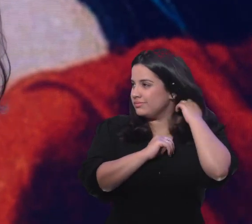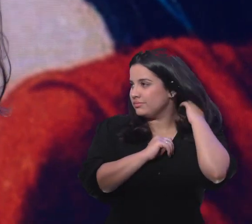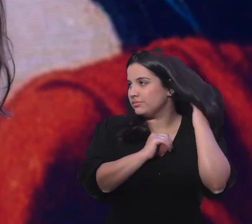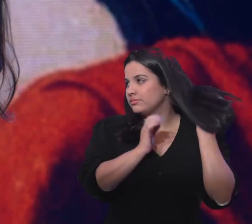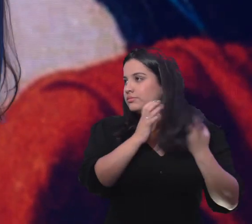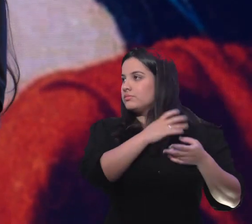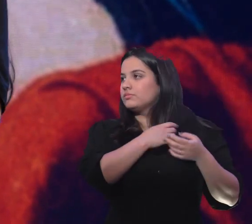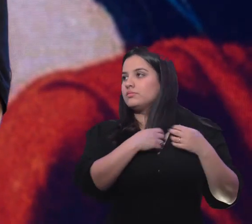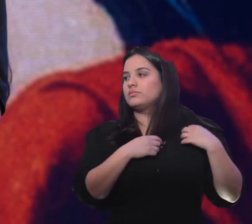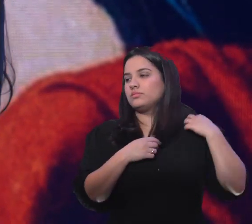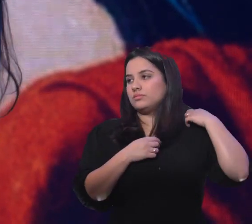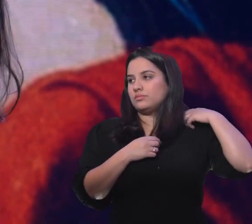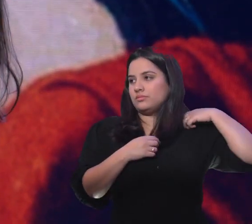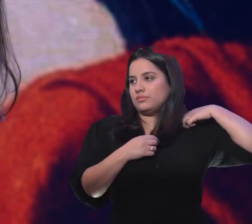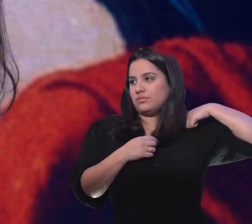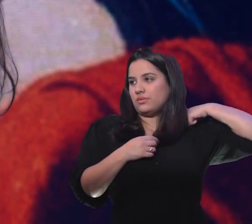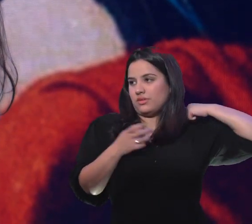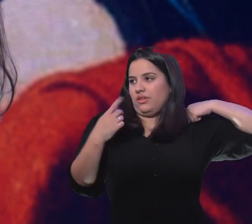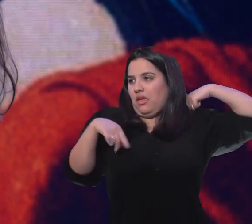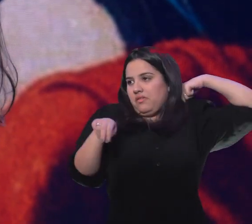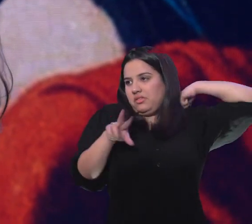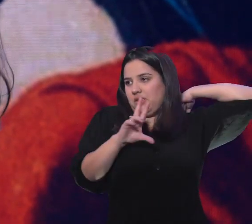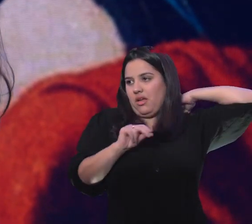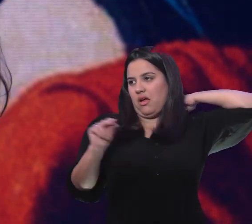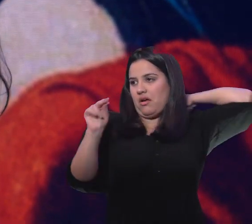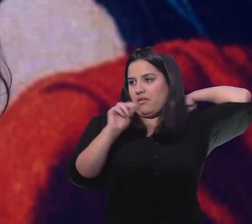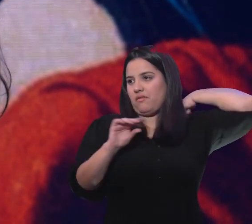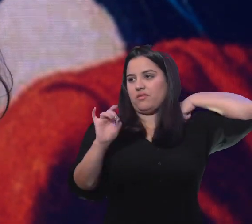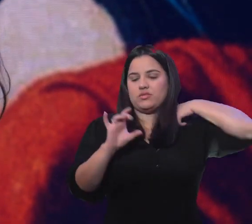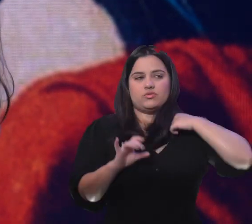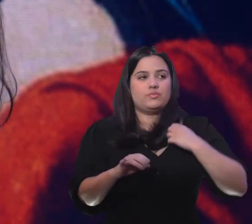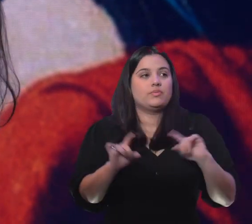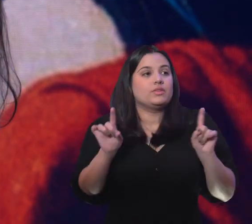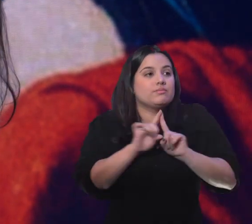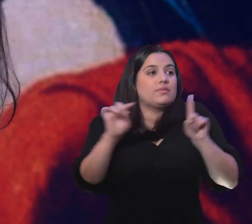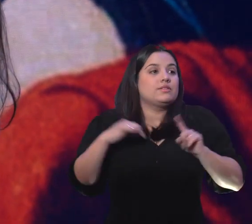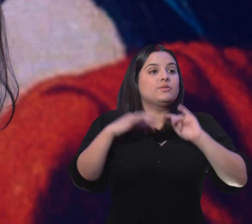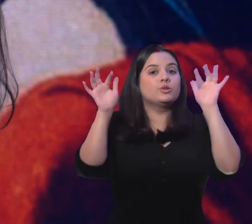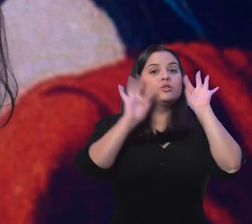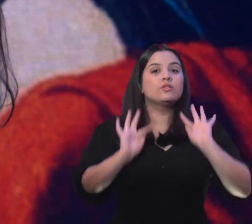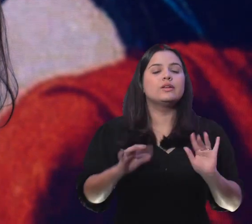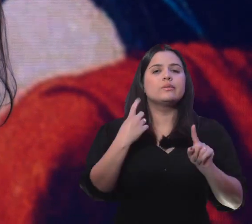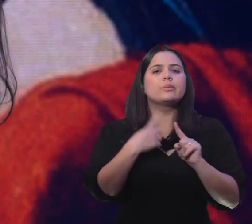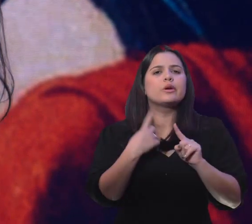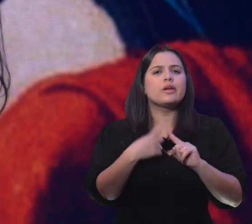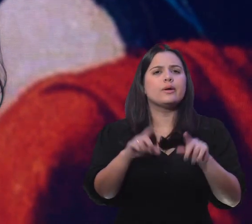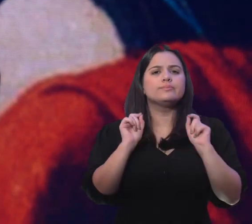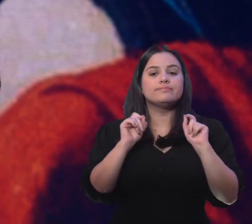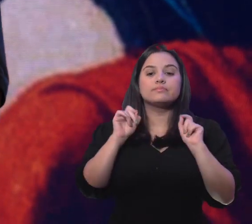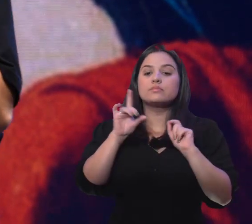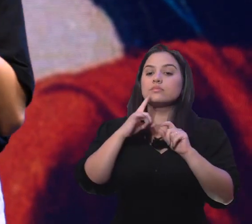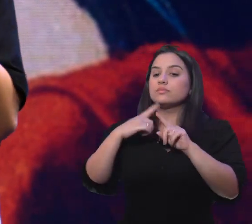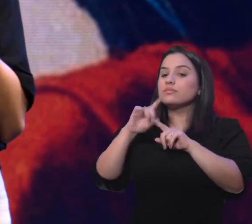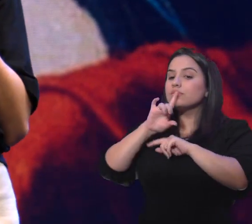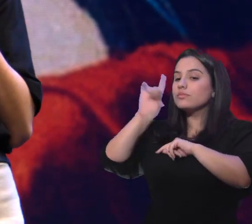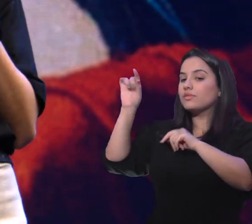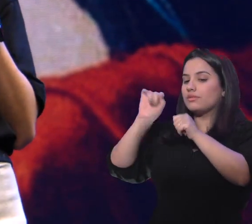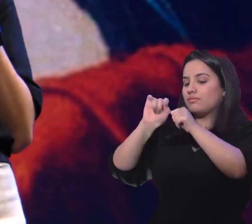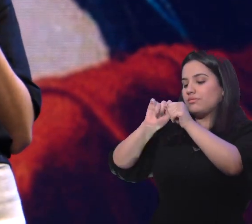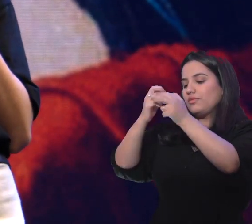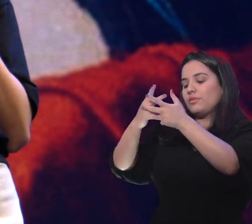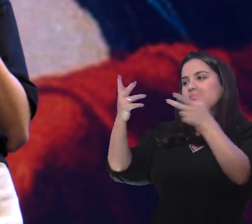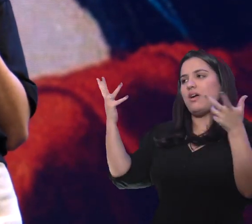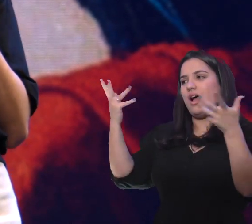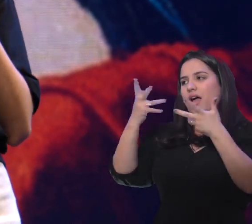Não dá para falar para vocês falarem que vocês já falam, não param de falar daí, né? Mas eu estou muito feliz porque Deus tem feito coisas muito maravilhosas aqui no